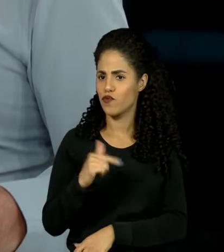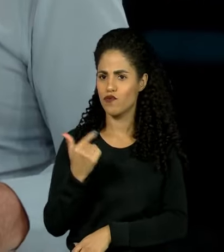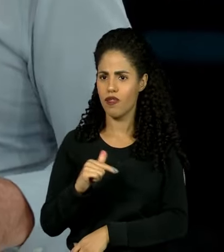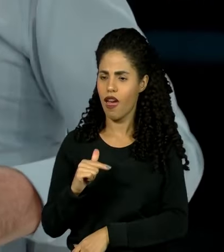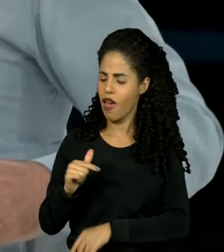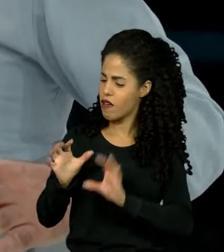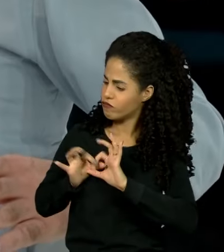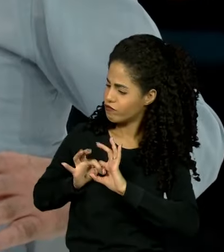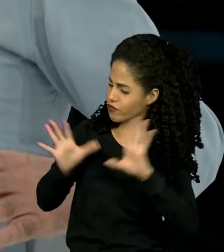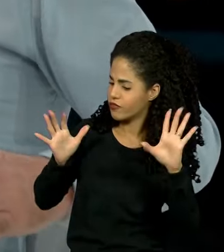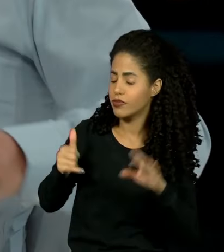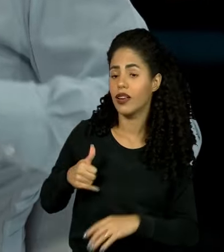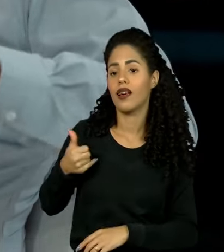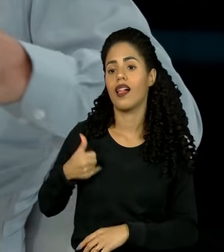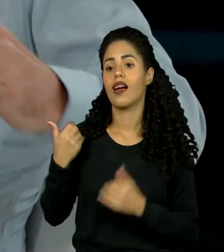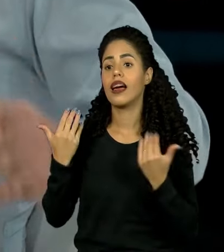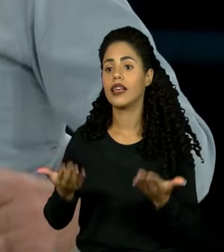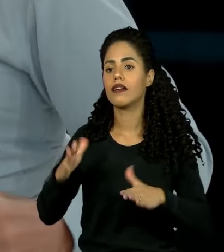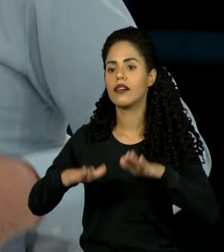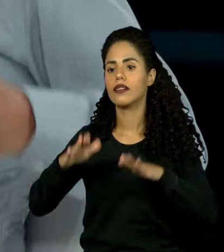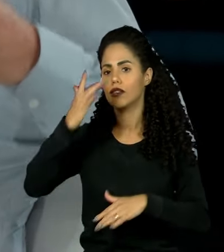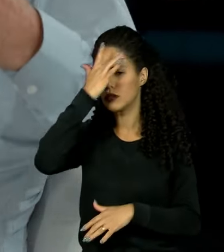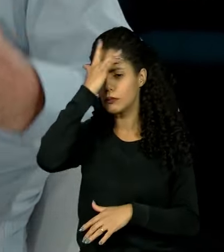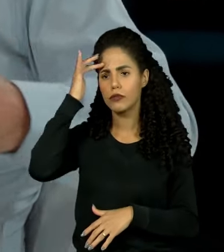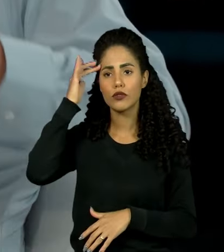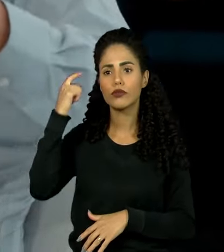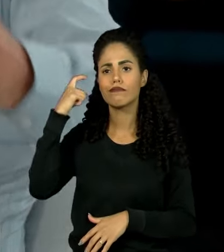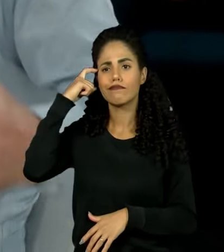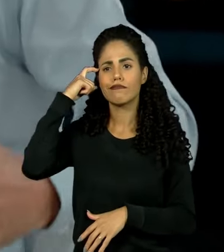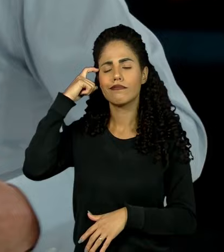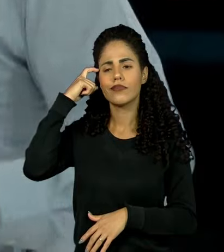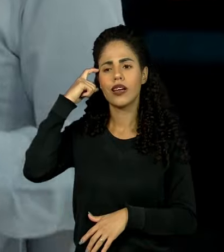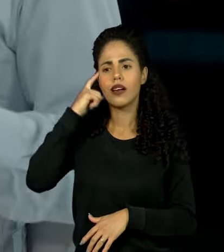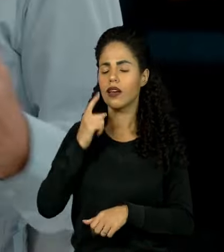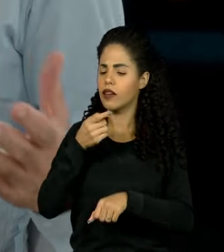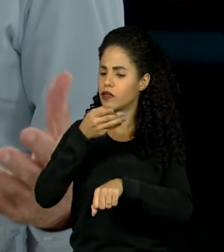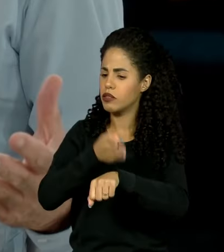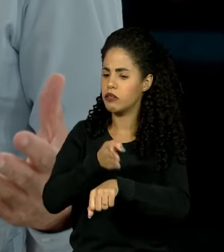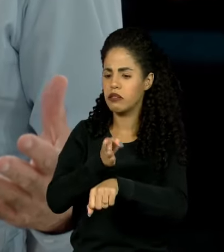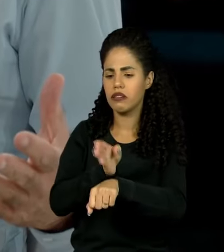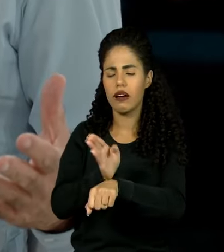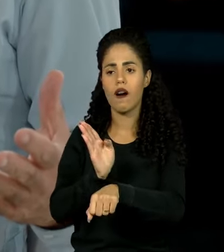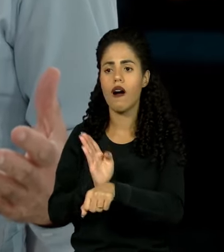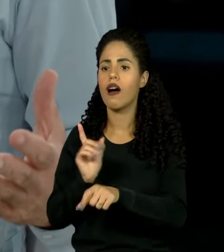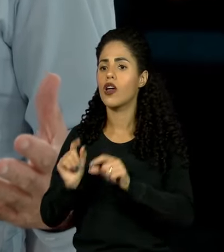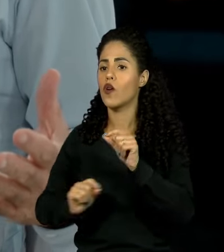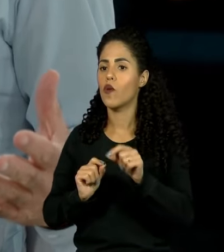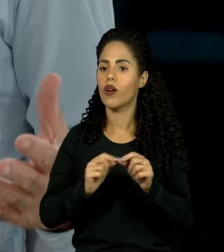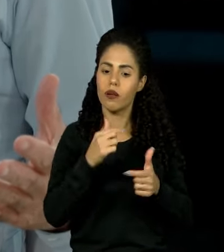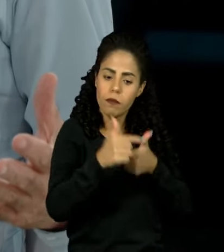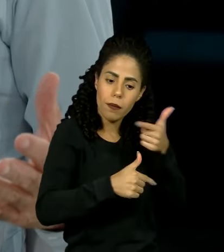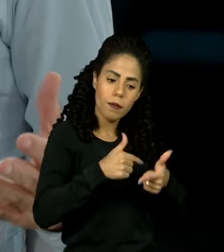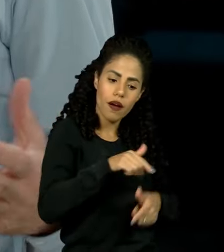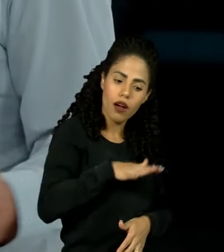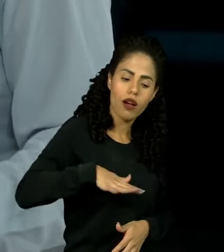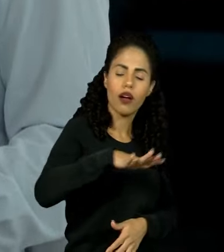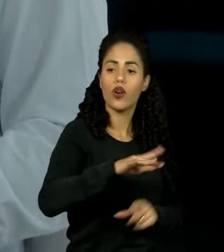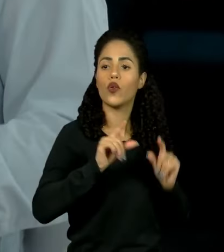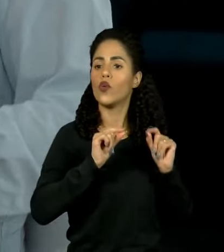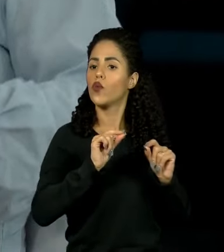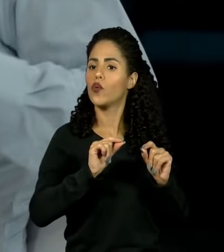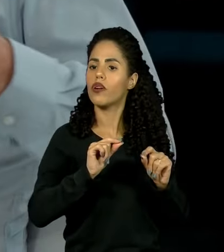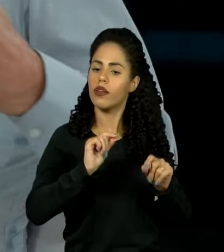sabe e e as pessoas elas elas TM que olhar o tempo todo o mercado de trabalho hoje ele se